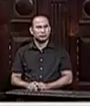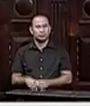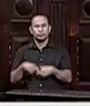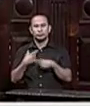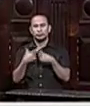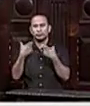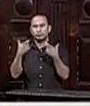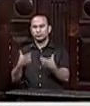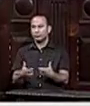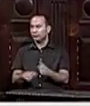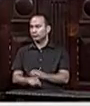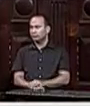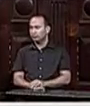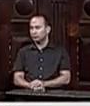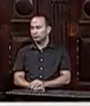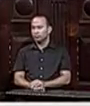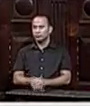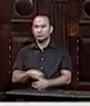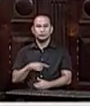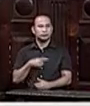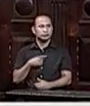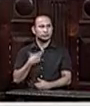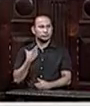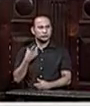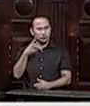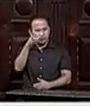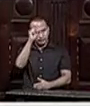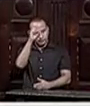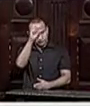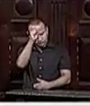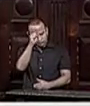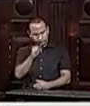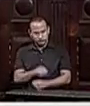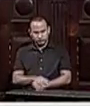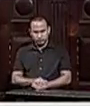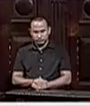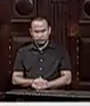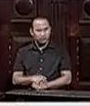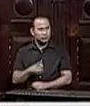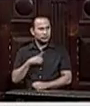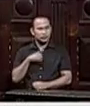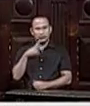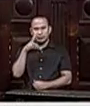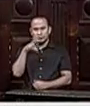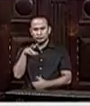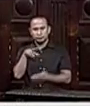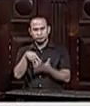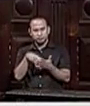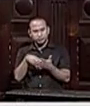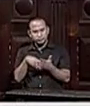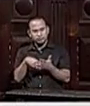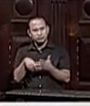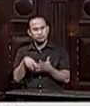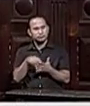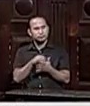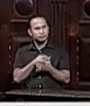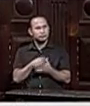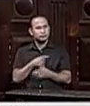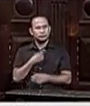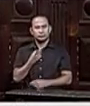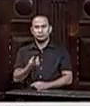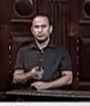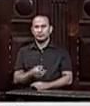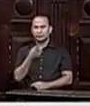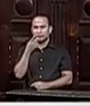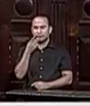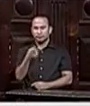lugar de instrução. É claro, eu tenho dito e escrito sobre isso, que a transmissão do legado